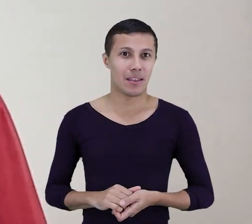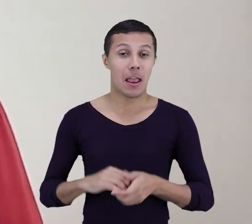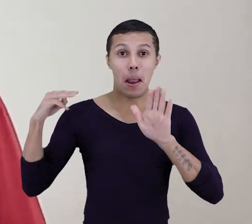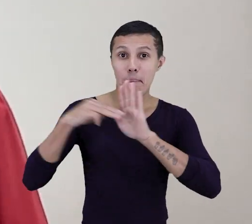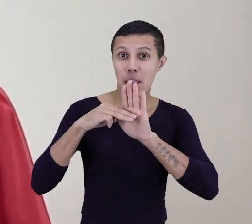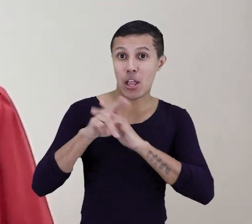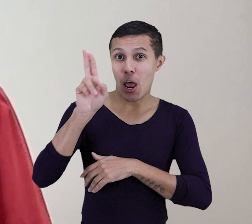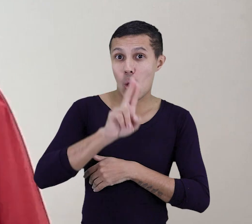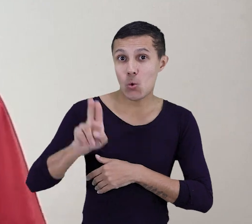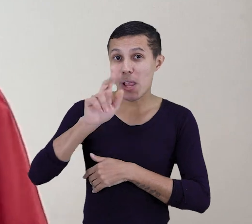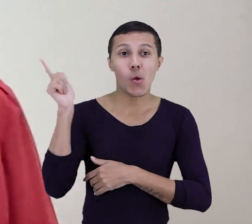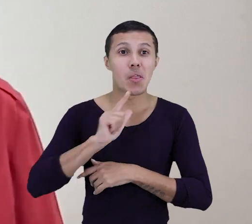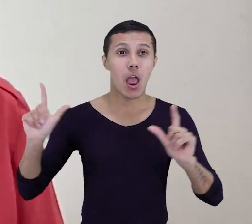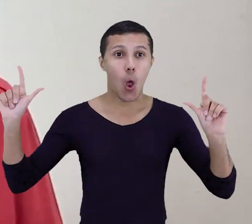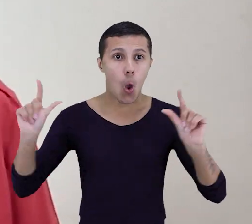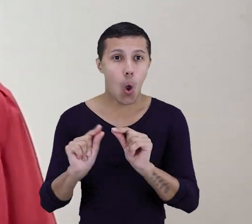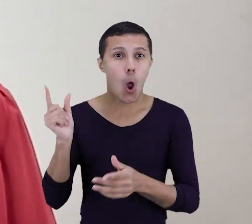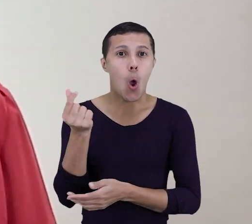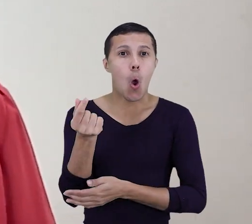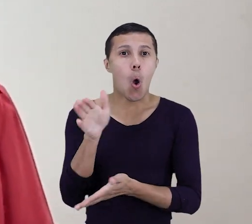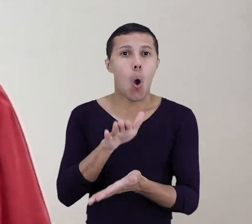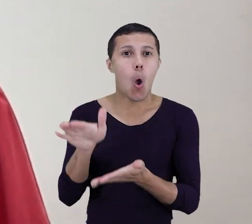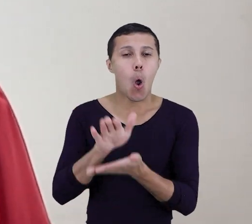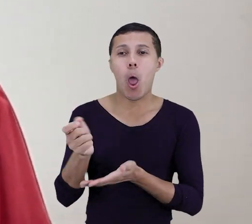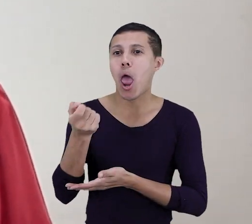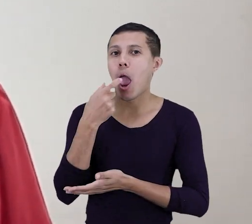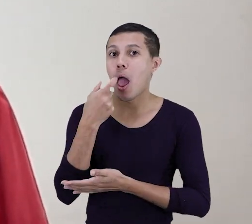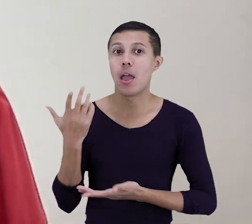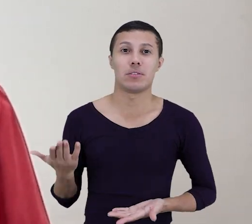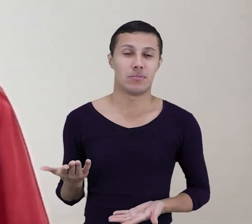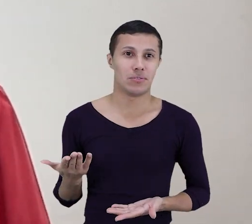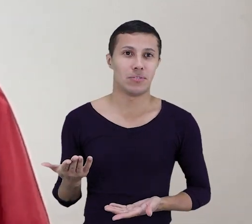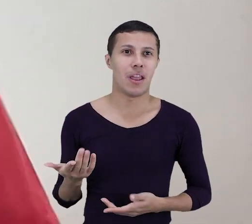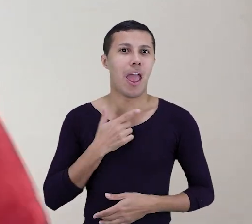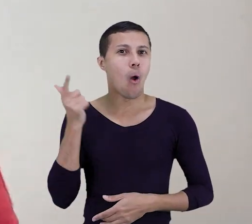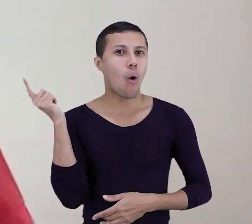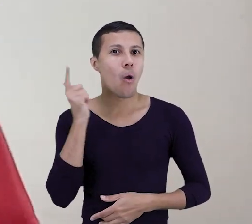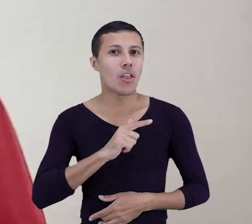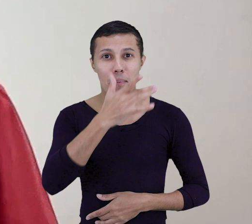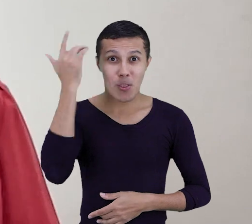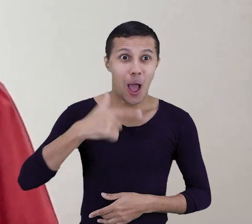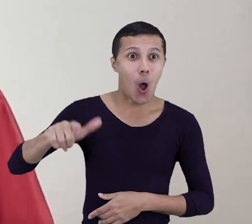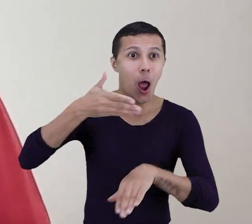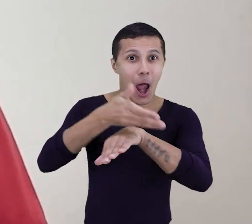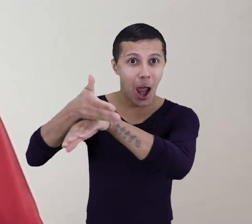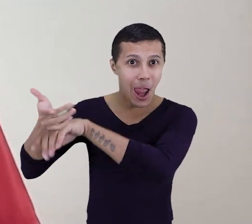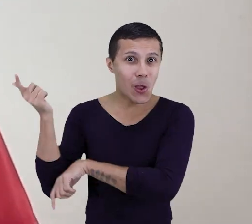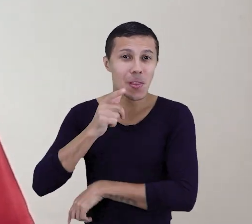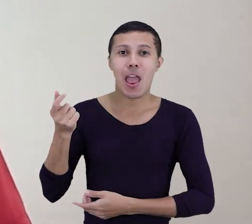metodologia, conseguir reduzir o custo daquele medicamento, eu consigo que mais pessoas tenham acesso a esse